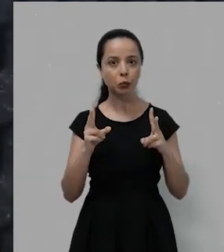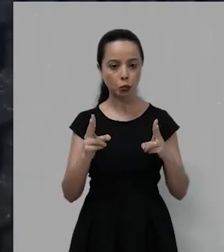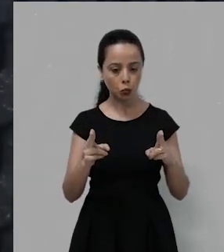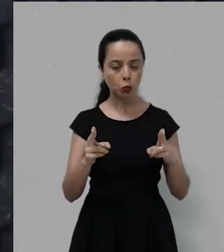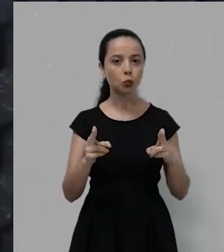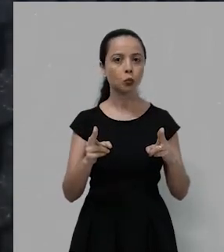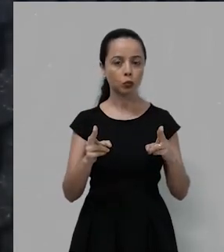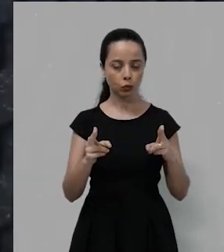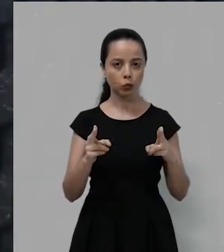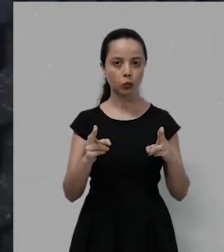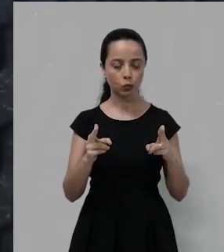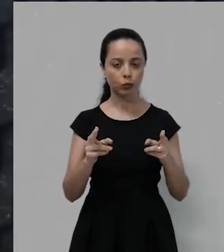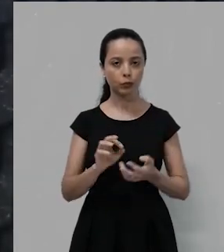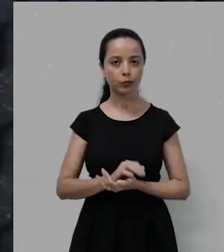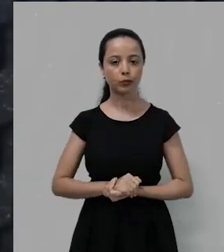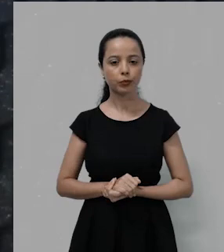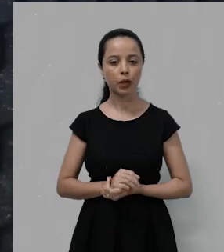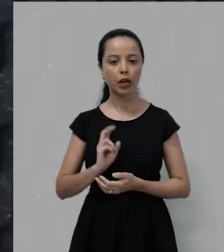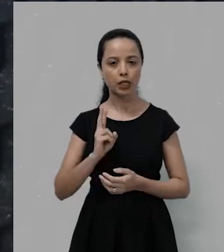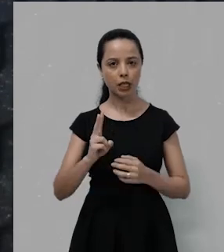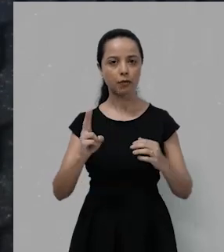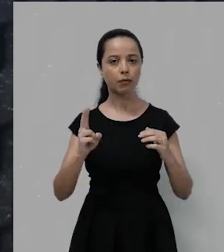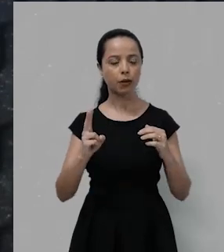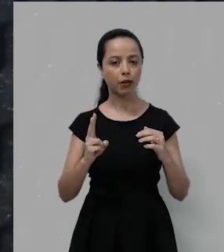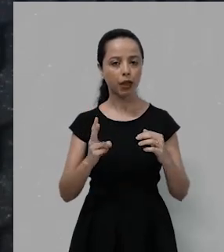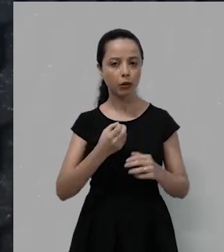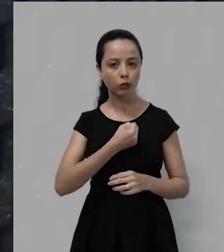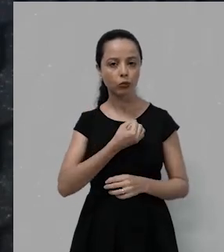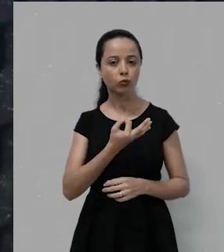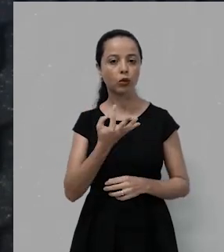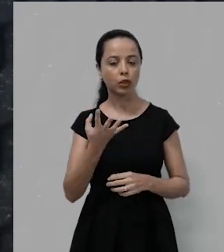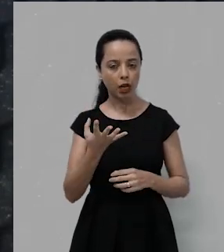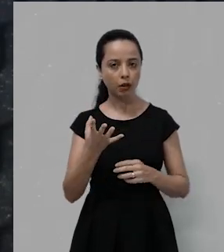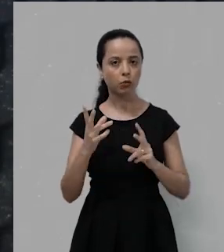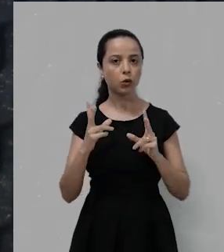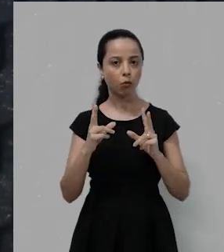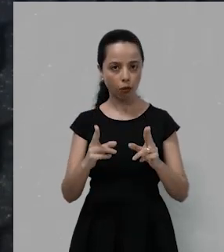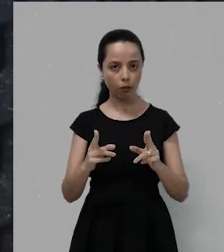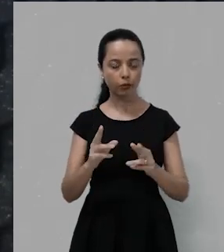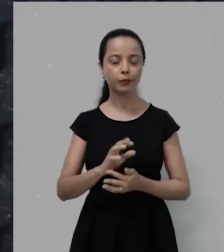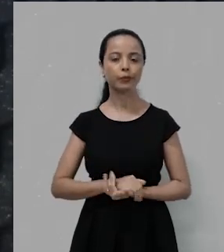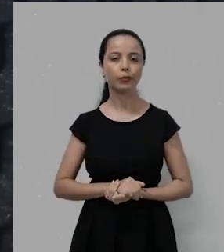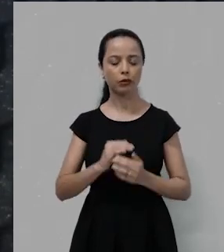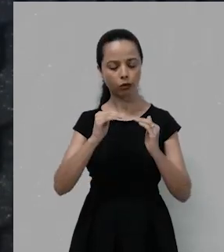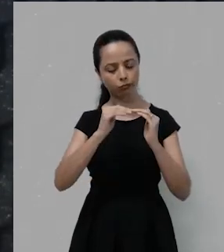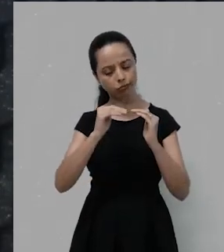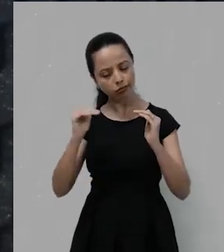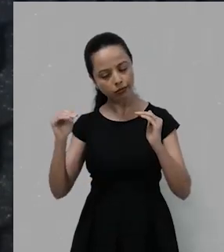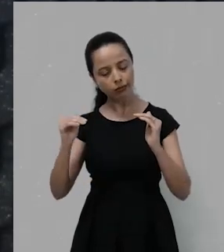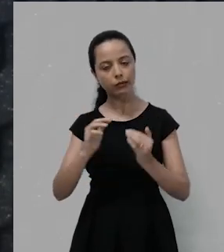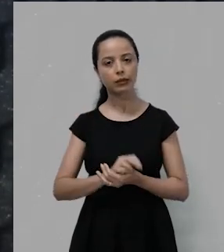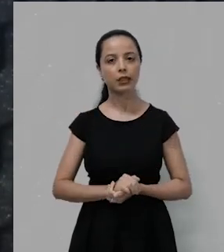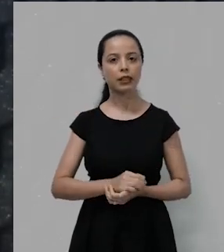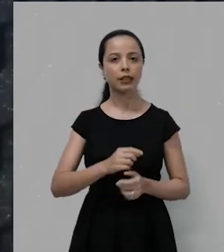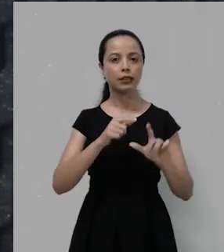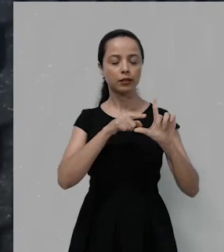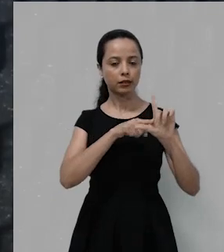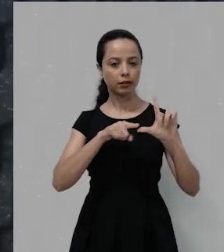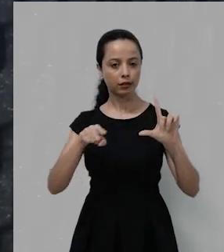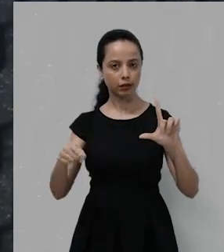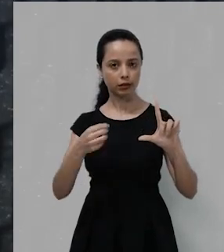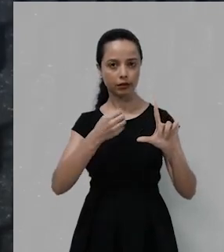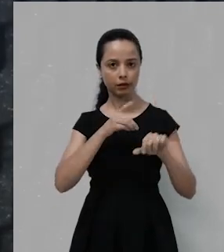sempre naquele mesmo patamar. E aí ele quer saber, sabendo que o gráfico 3 é a